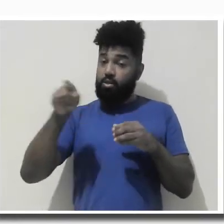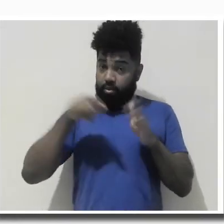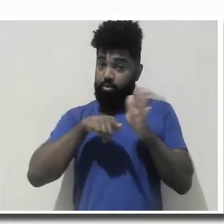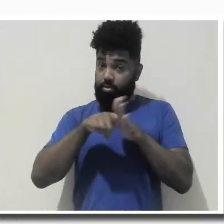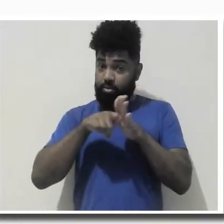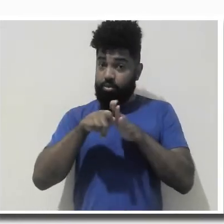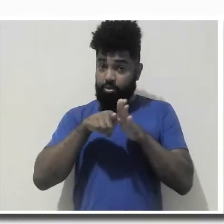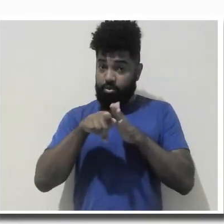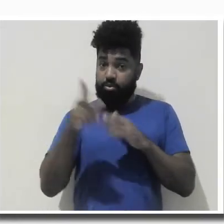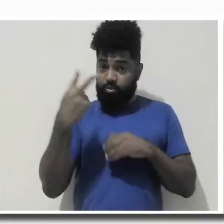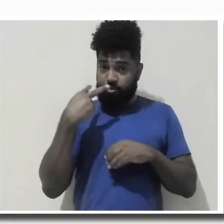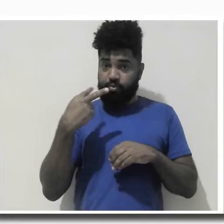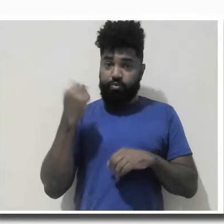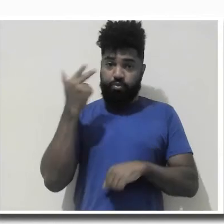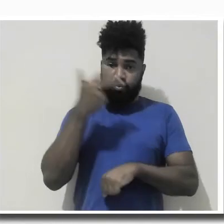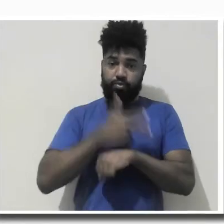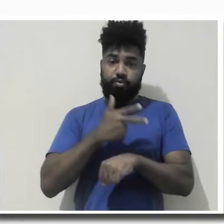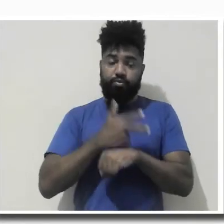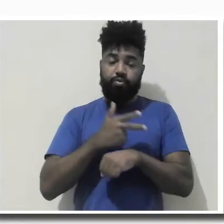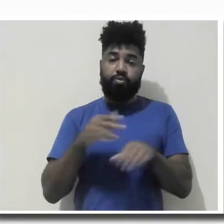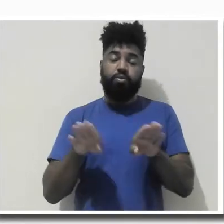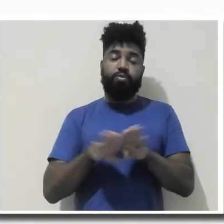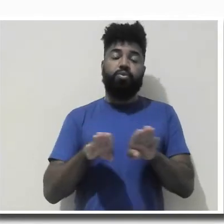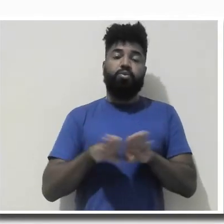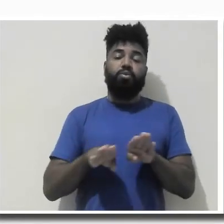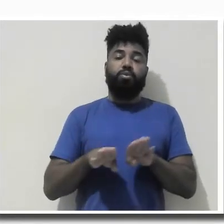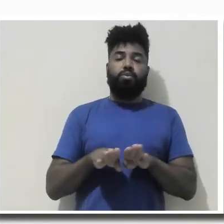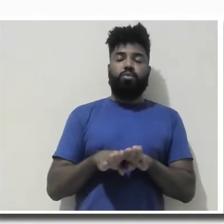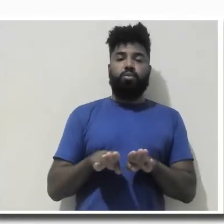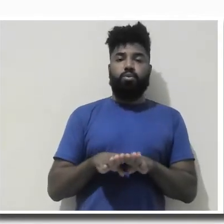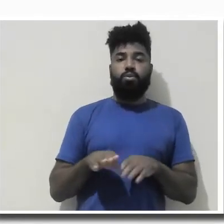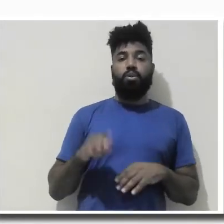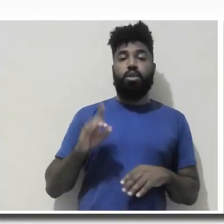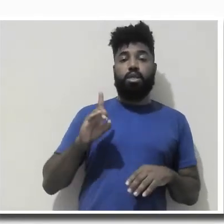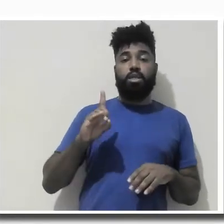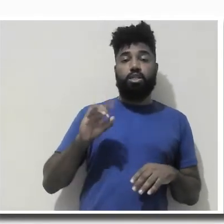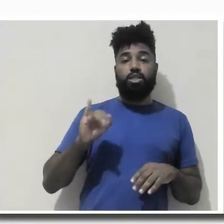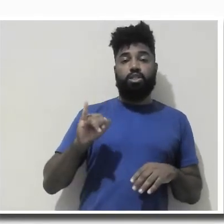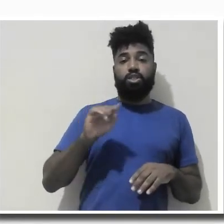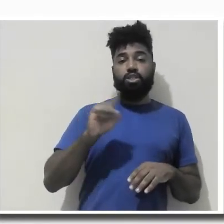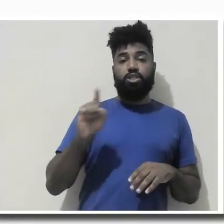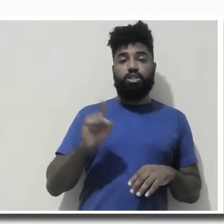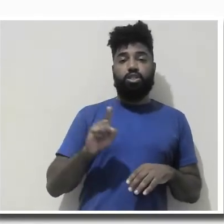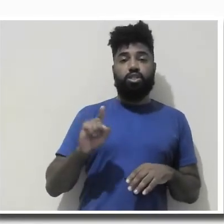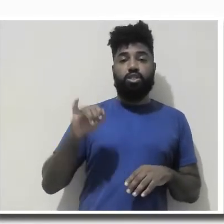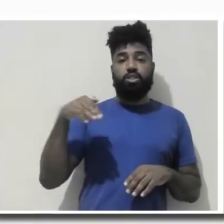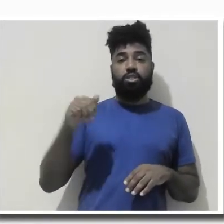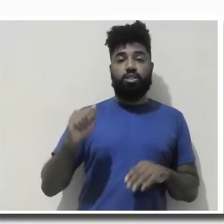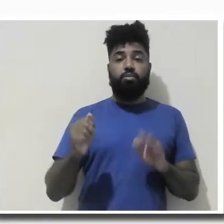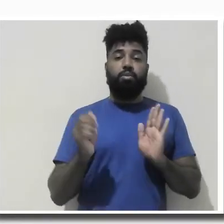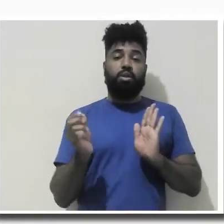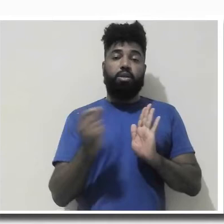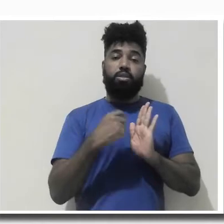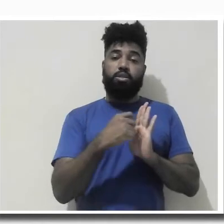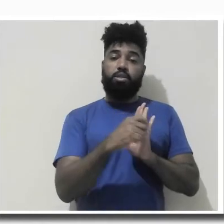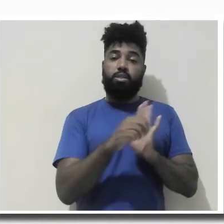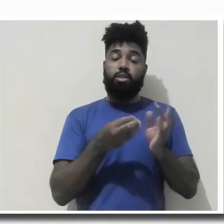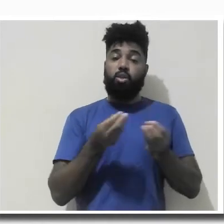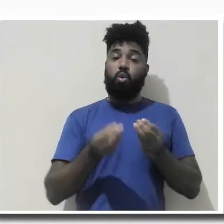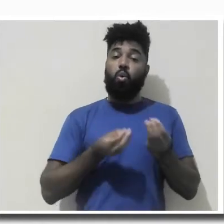para vocês que estão assistindo o vídeo. Como representar uma dízima periódica na